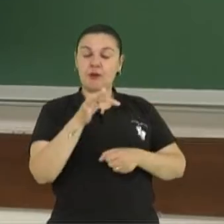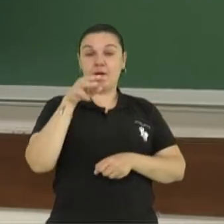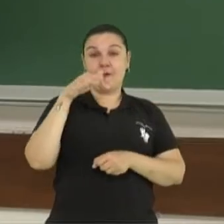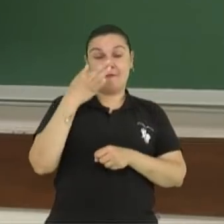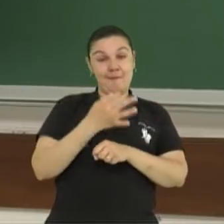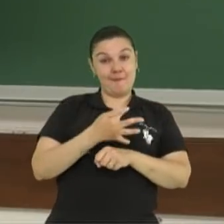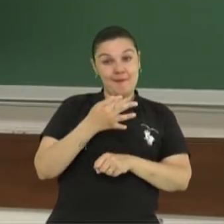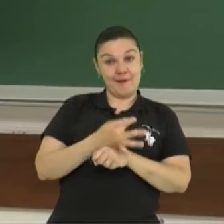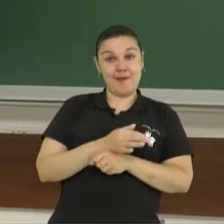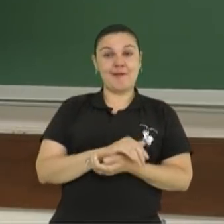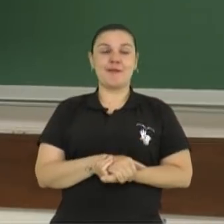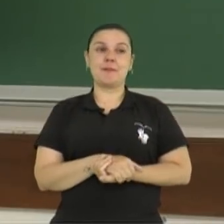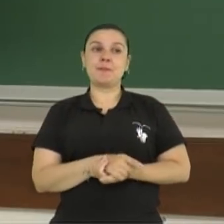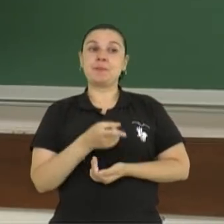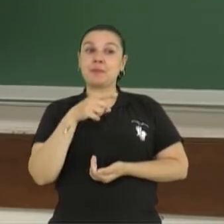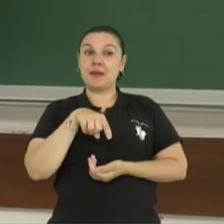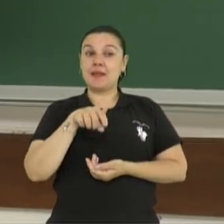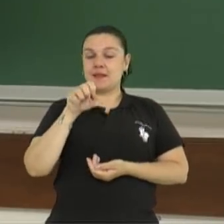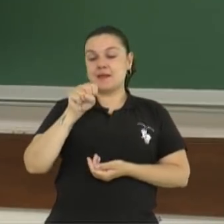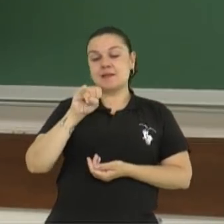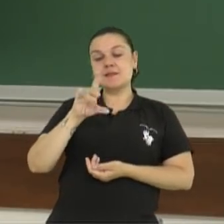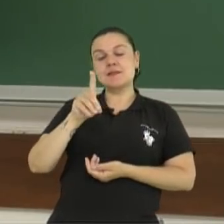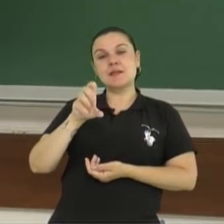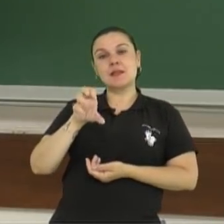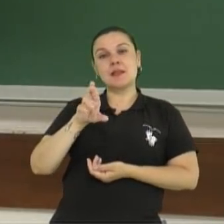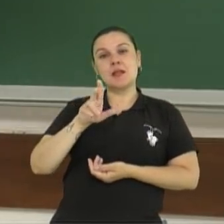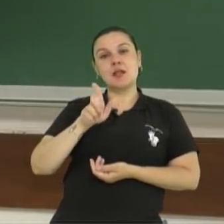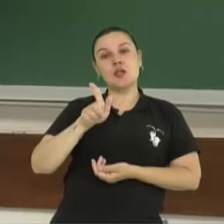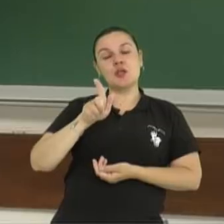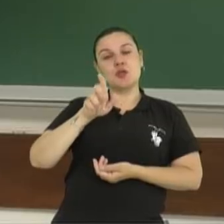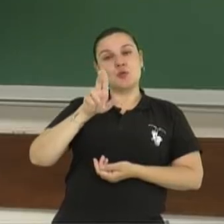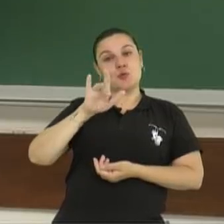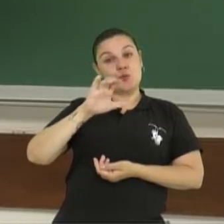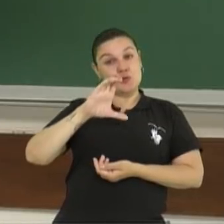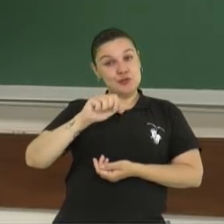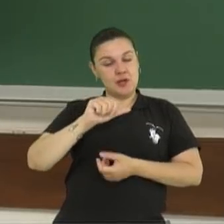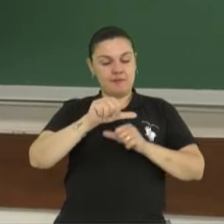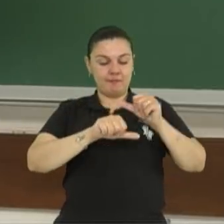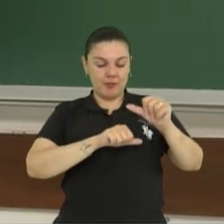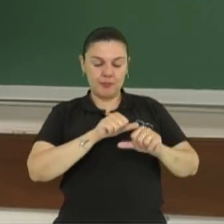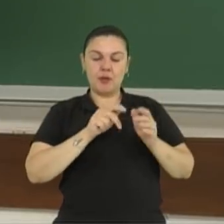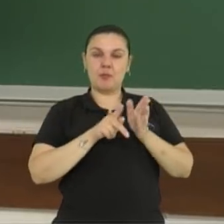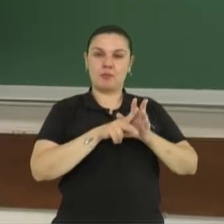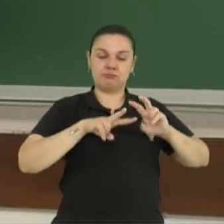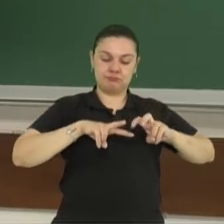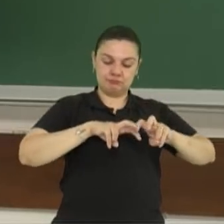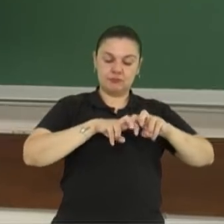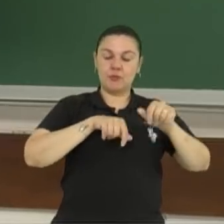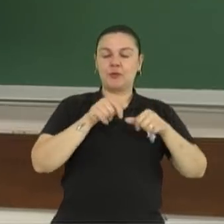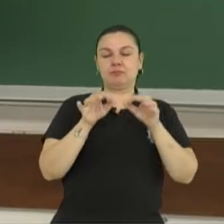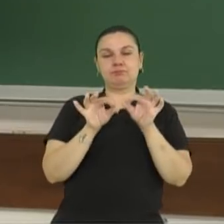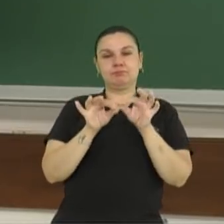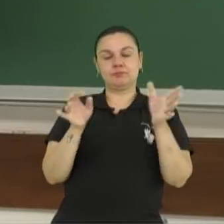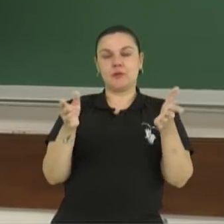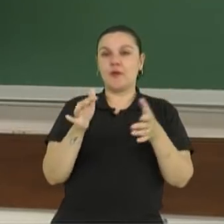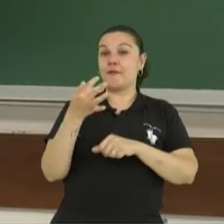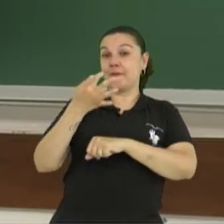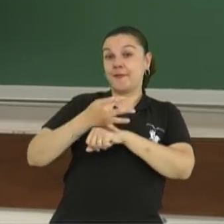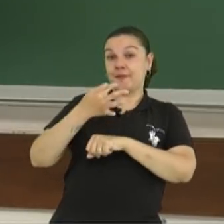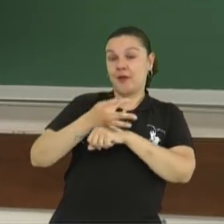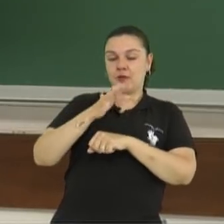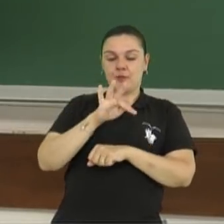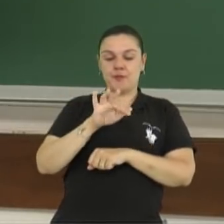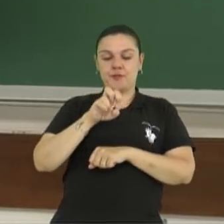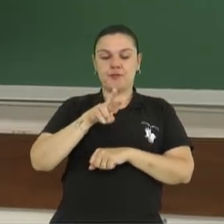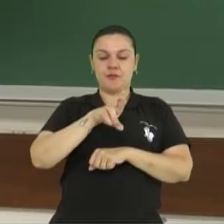siderúrgicas, né? As siderúrgicas, geralmente, elas vão transformar uma matéria-prima numa liga, num produto. Por exemplo, o ferro, né?